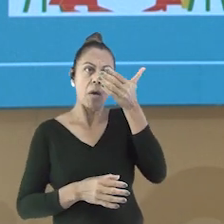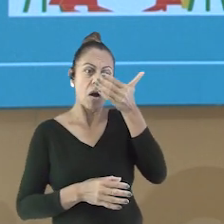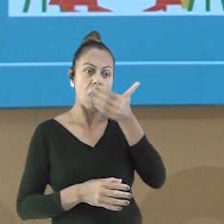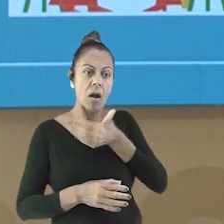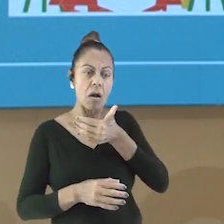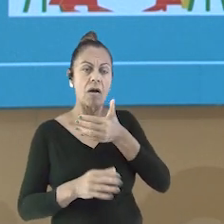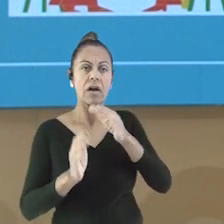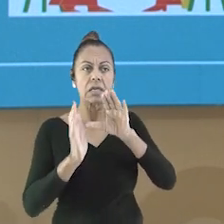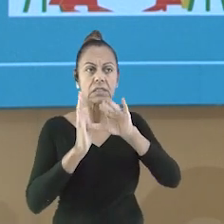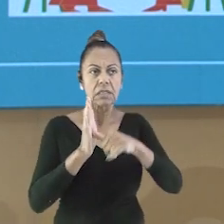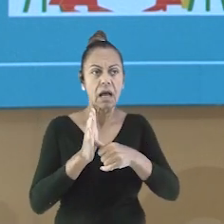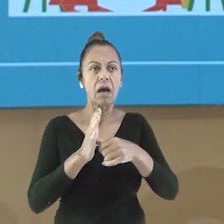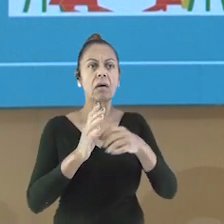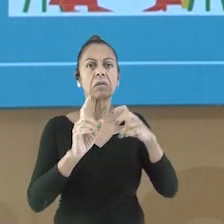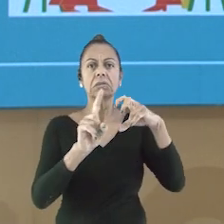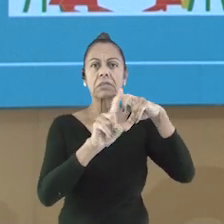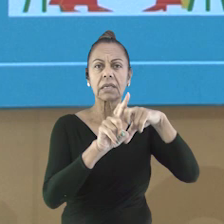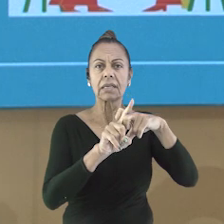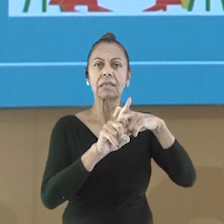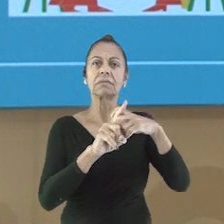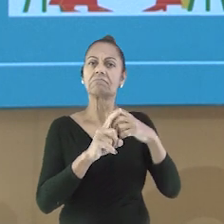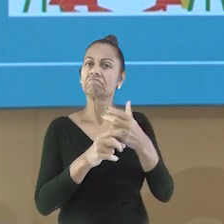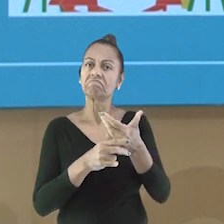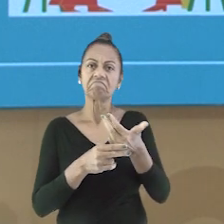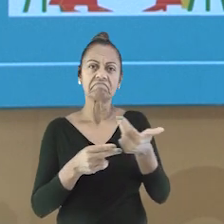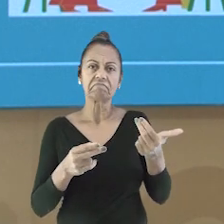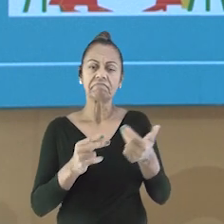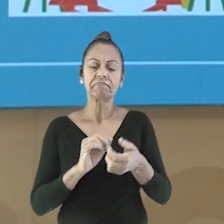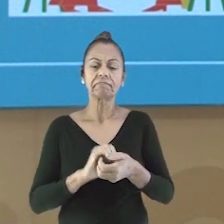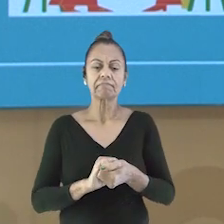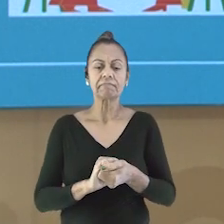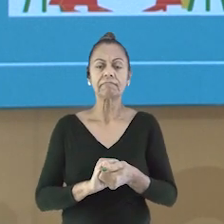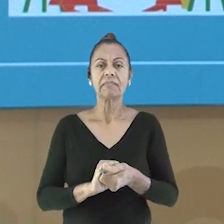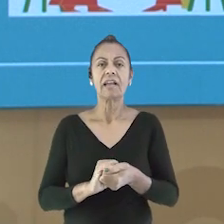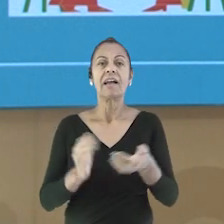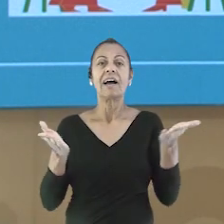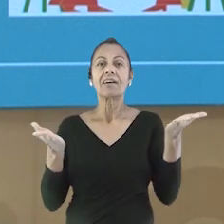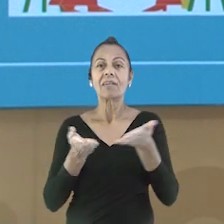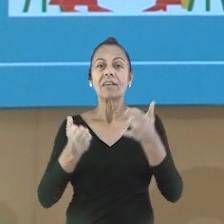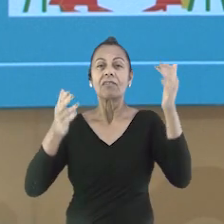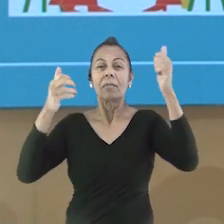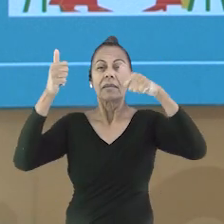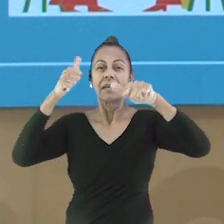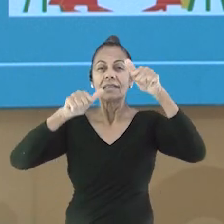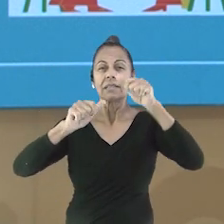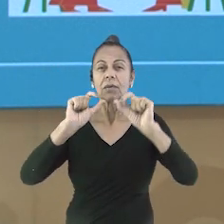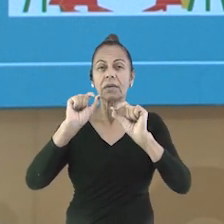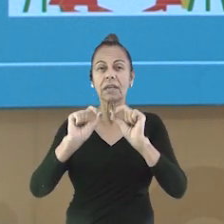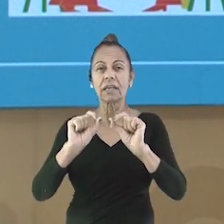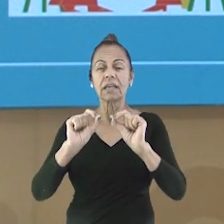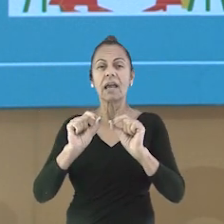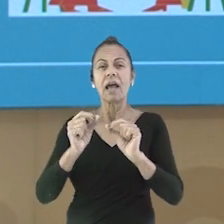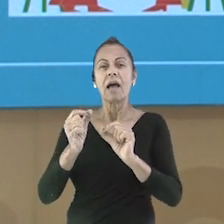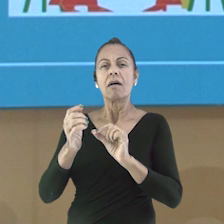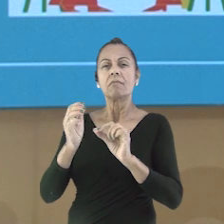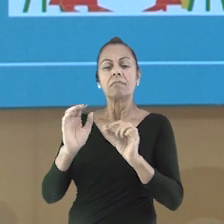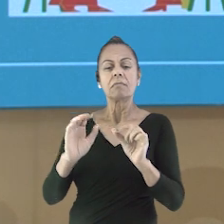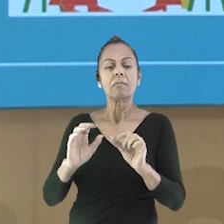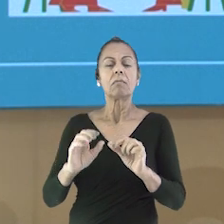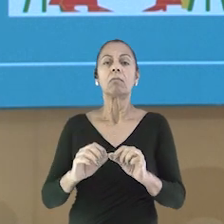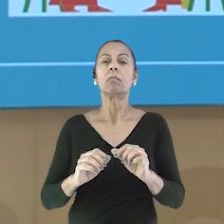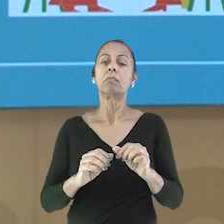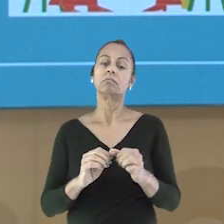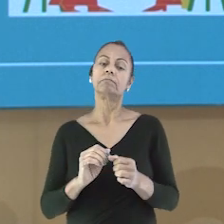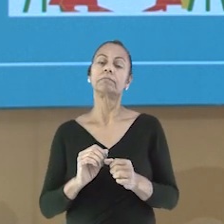Por exemplo, o jornalista entrevista alguma pessoa que presenciou algum acidente, assalto, entre